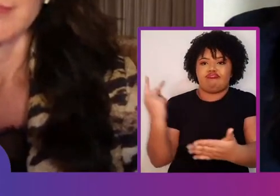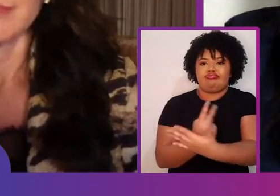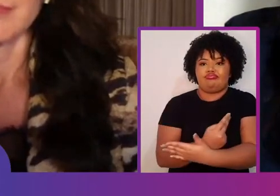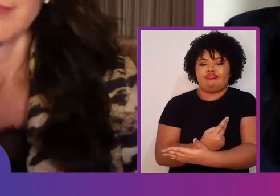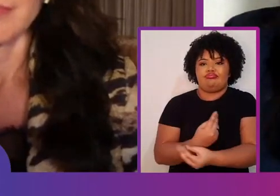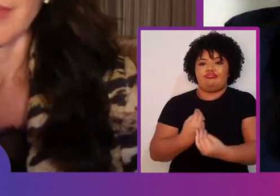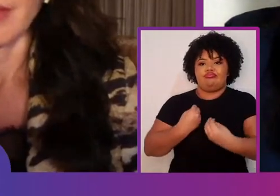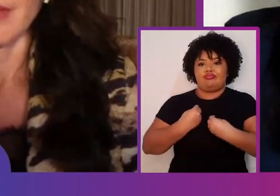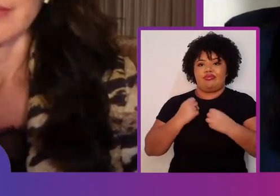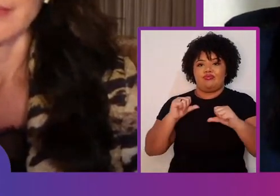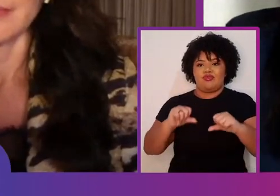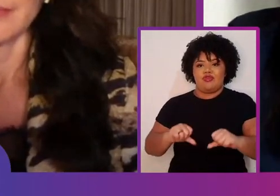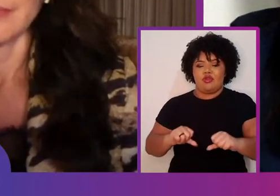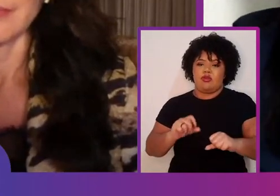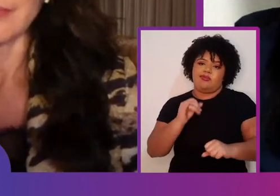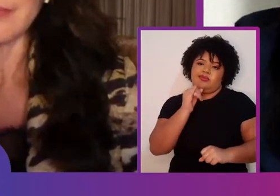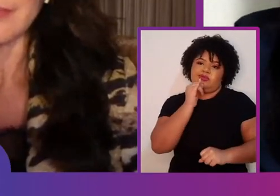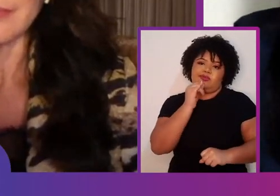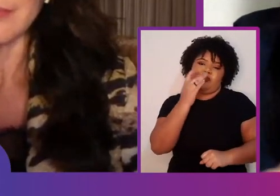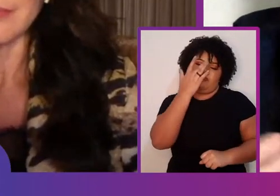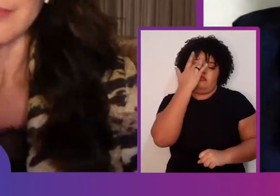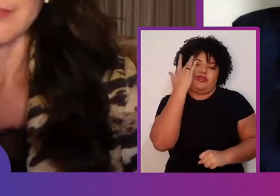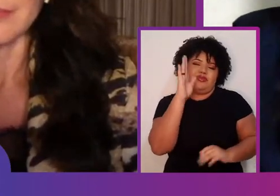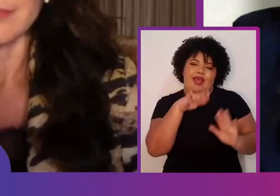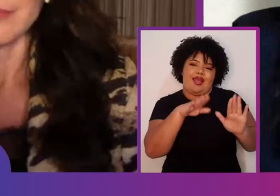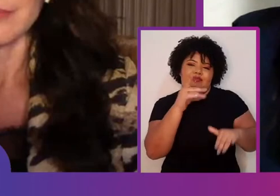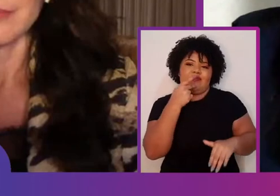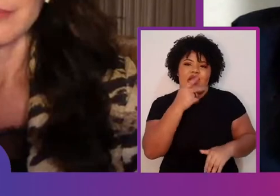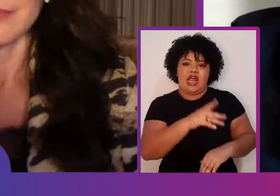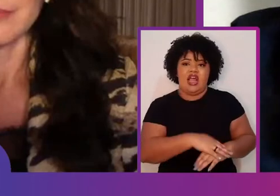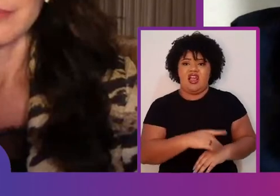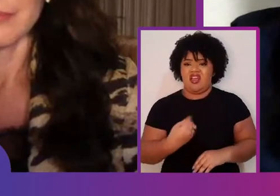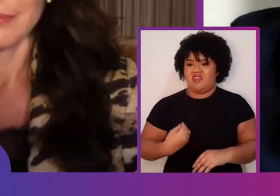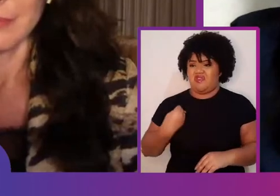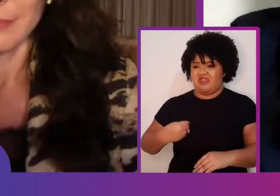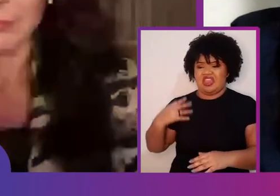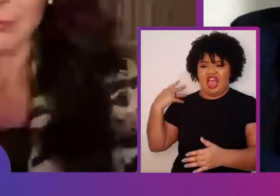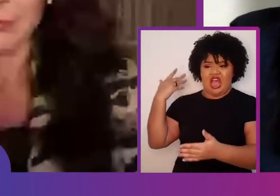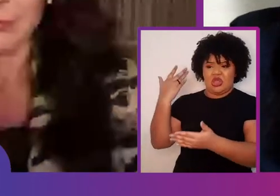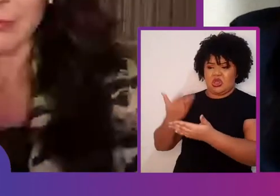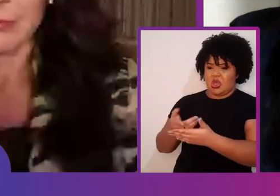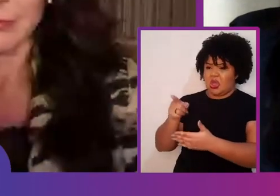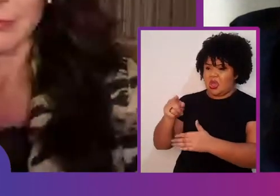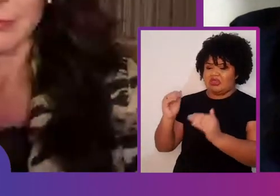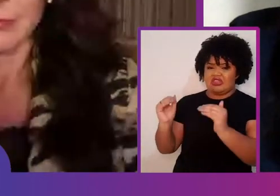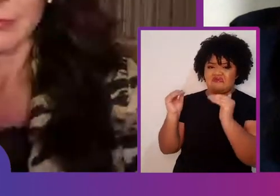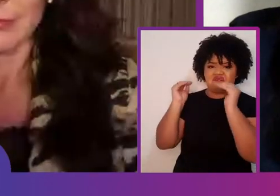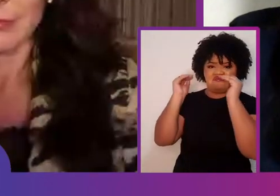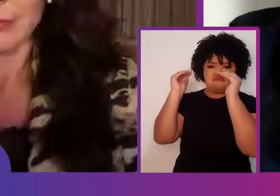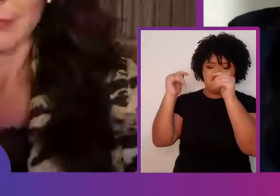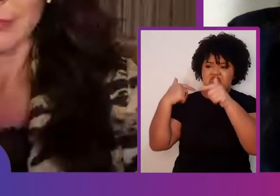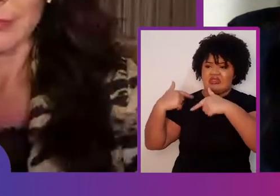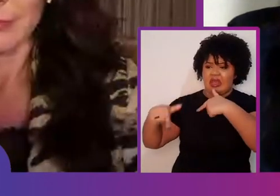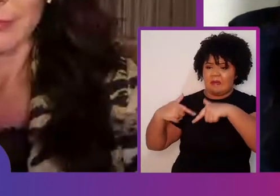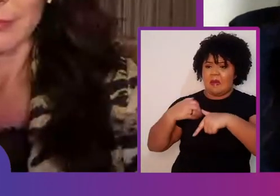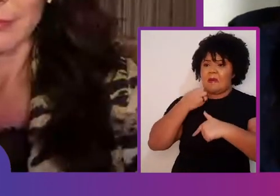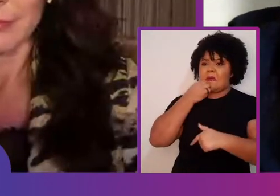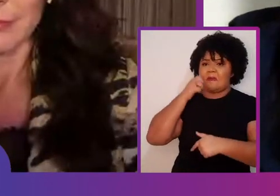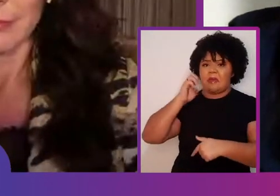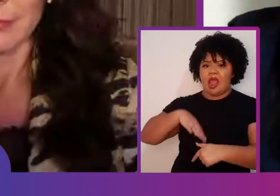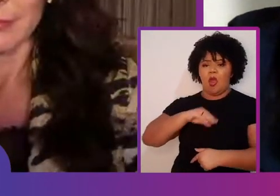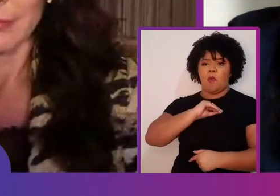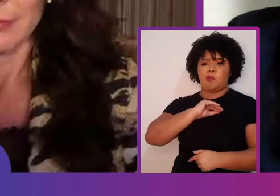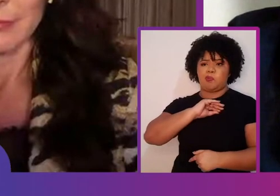as pessoas dizerem assim: não, porque fulano de tal passou a vida toda sendo executivo, foi um executivo de muito sucesso, ganhou muito dinheiro. Aí,